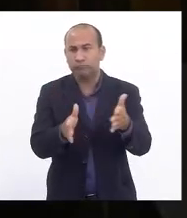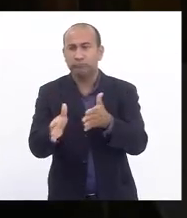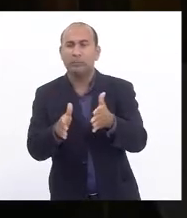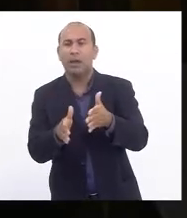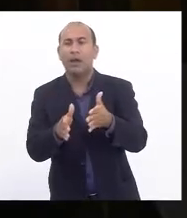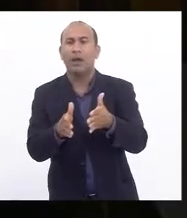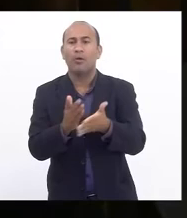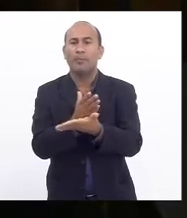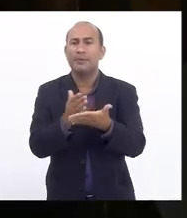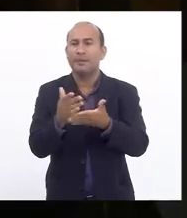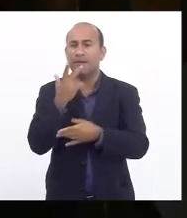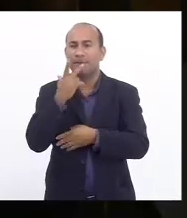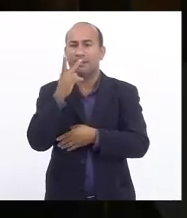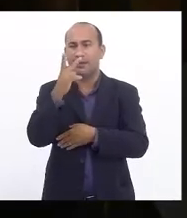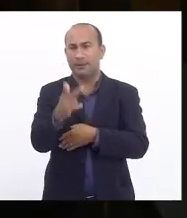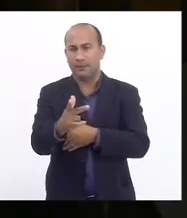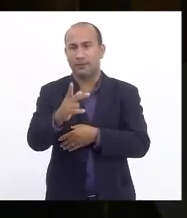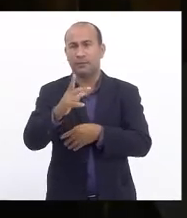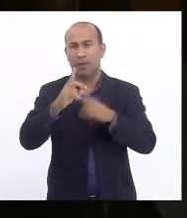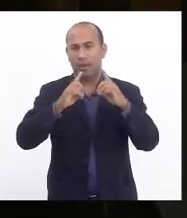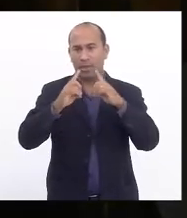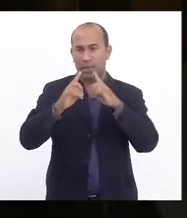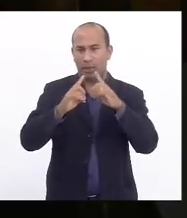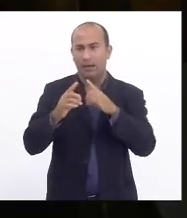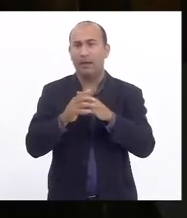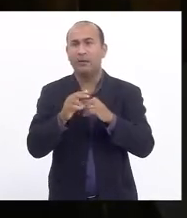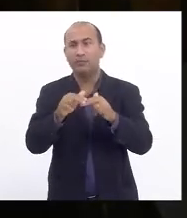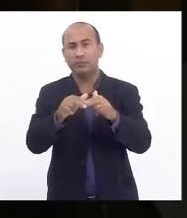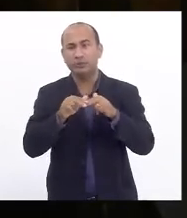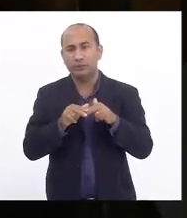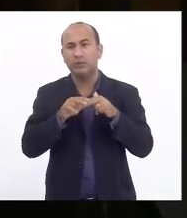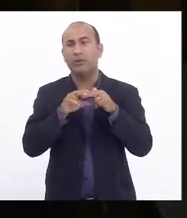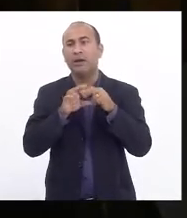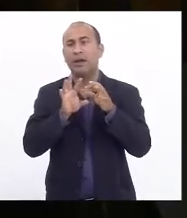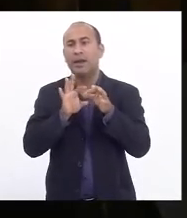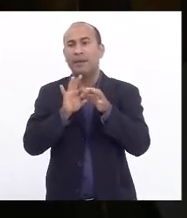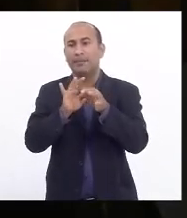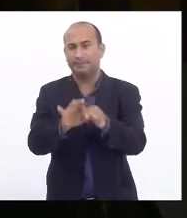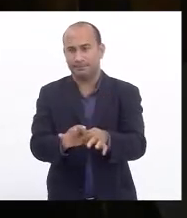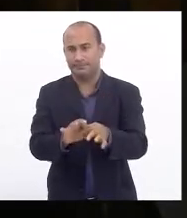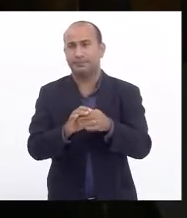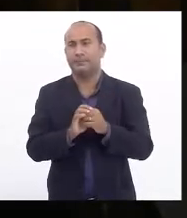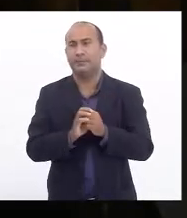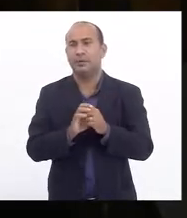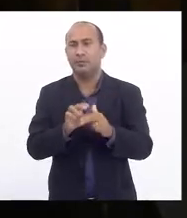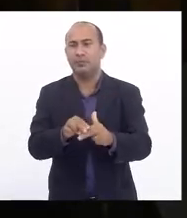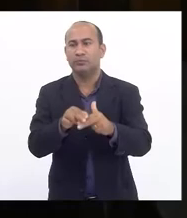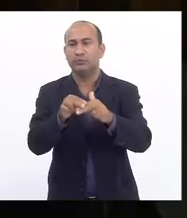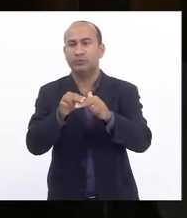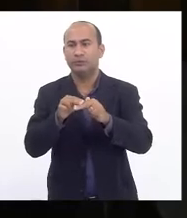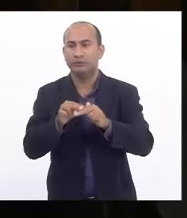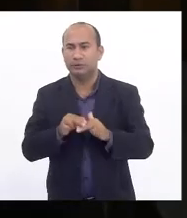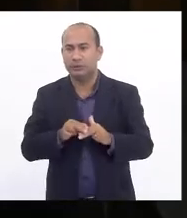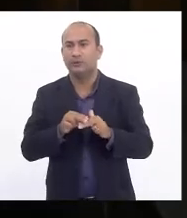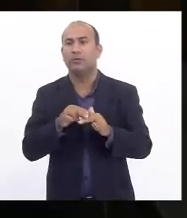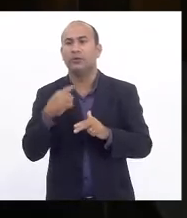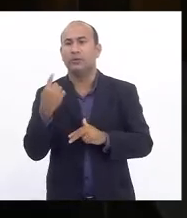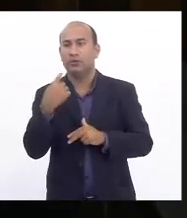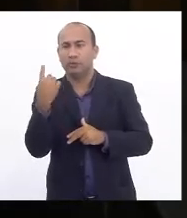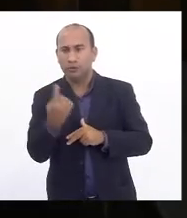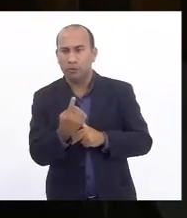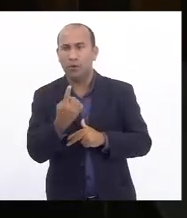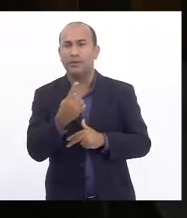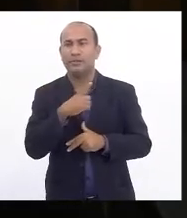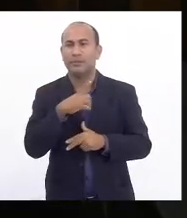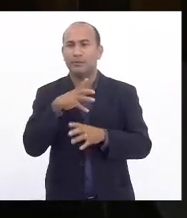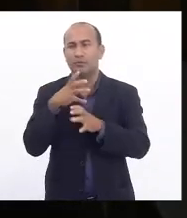esse momento como eu comecei fauna no discurso que o processo de emendas é o processo da definição que a gente passa